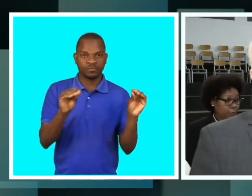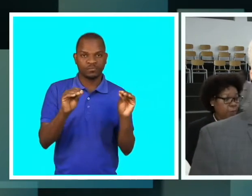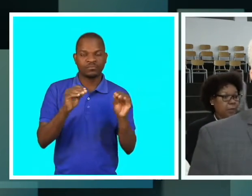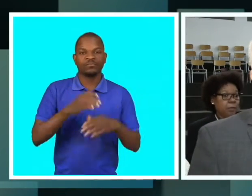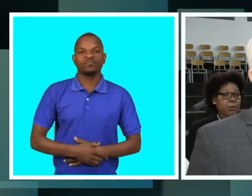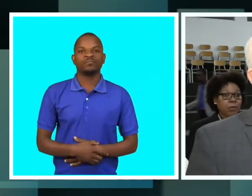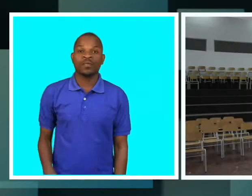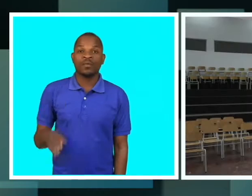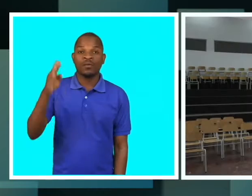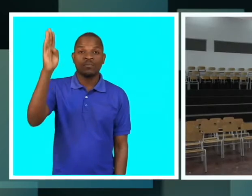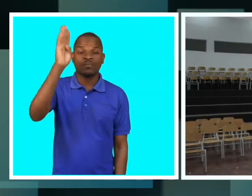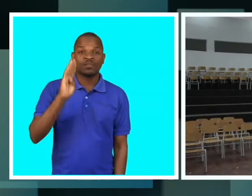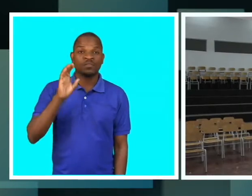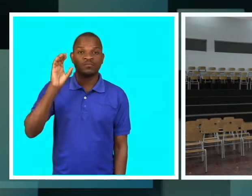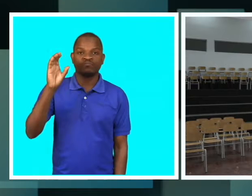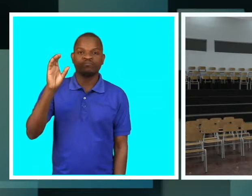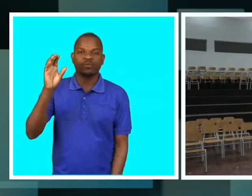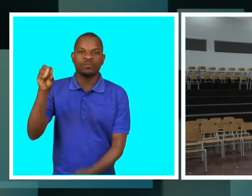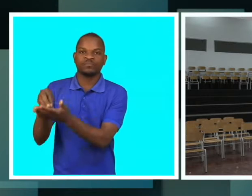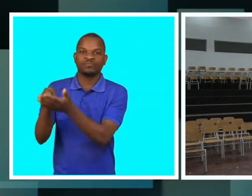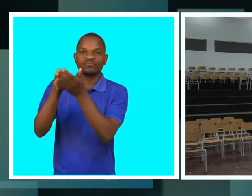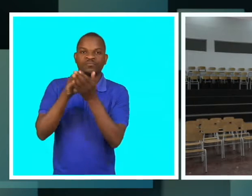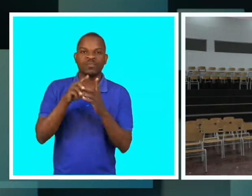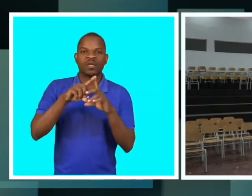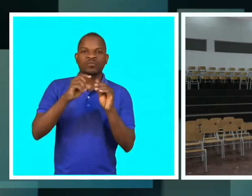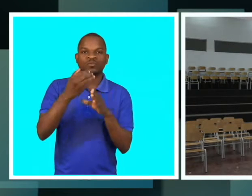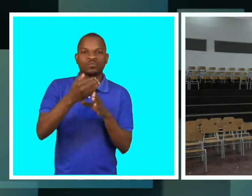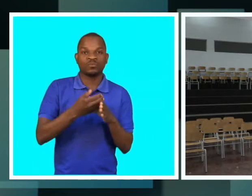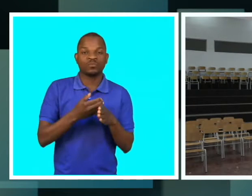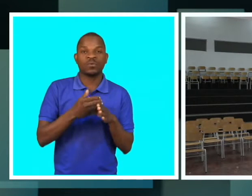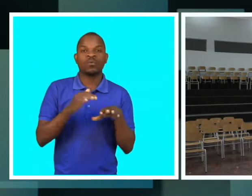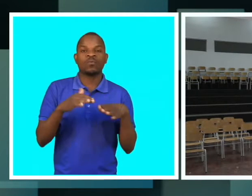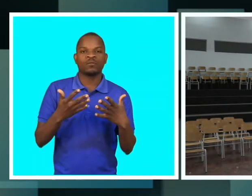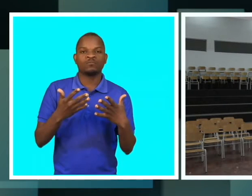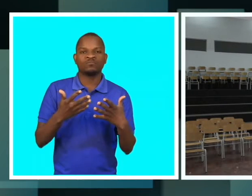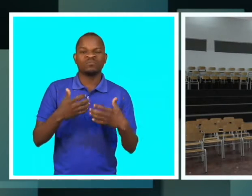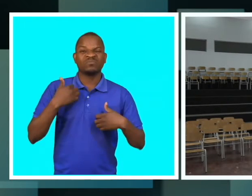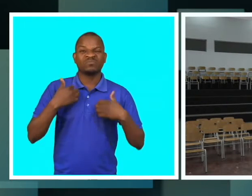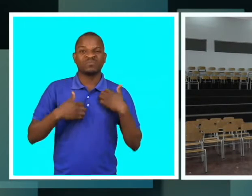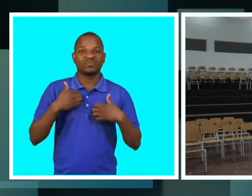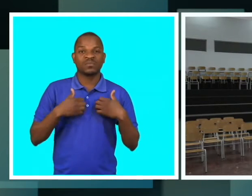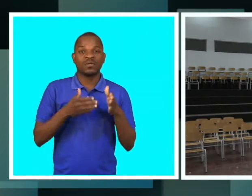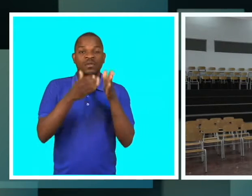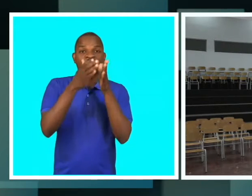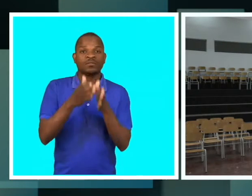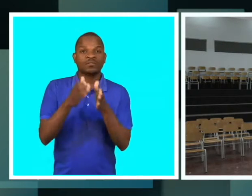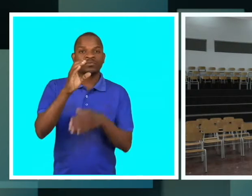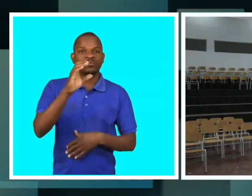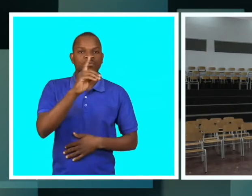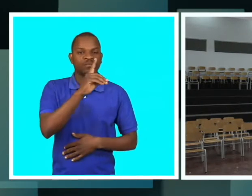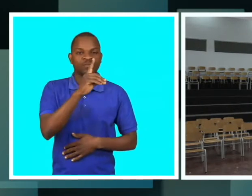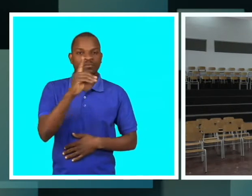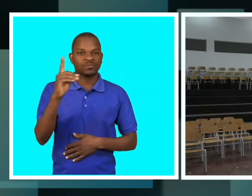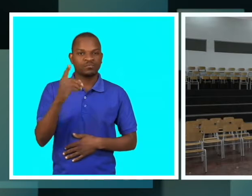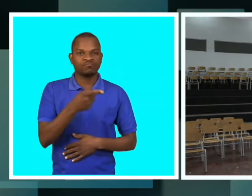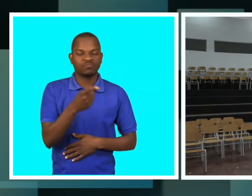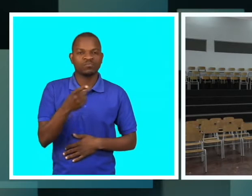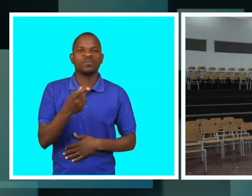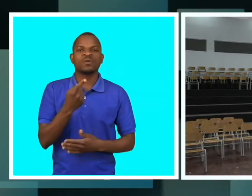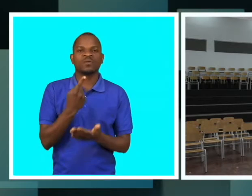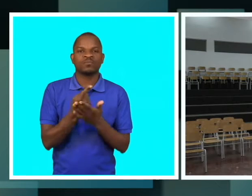área da educação. O Brasil nos trouxe como experiência esta necessidade de as pessoas com deficiência